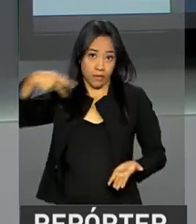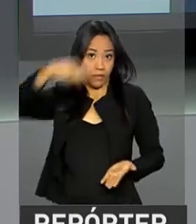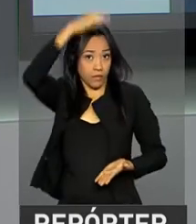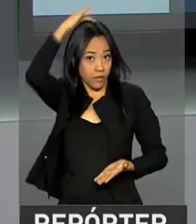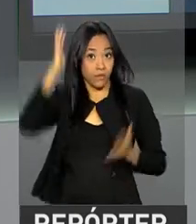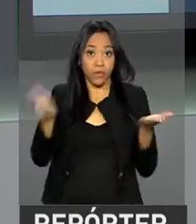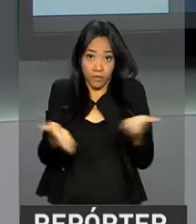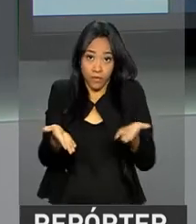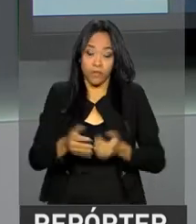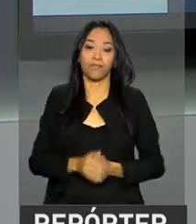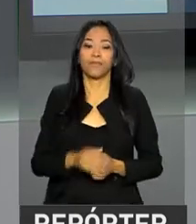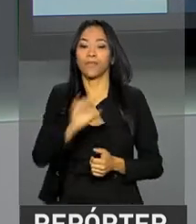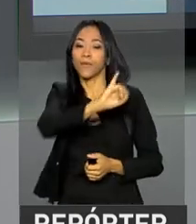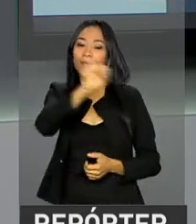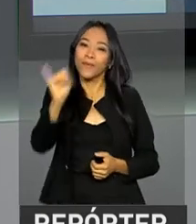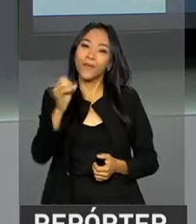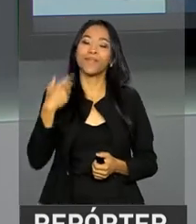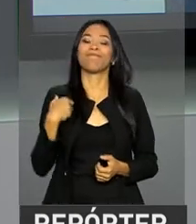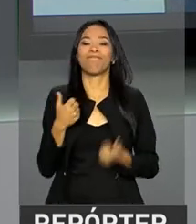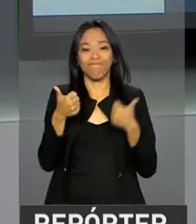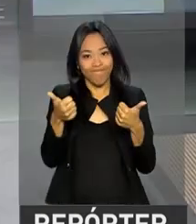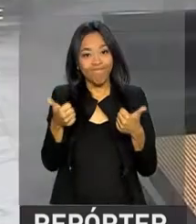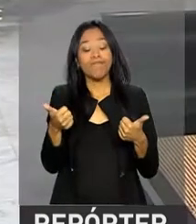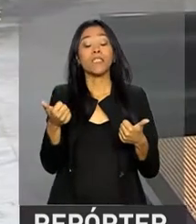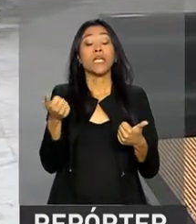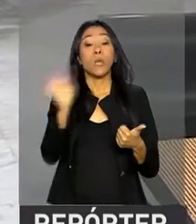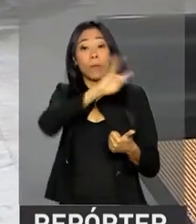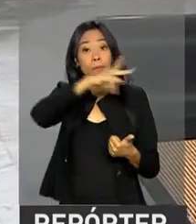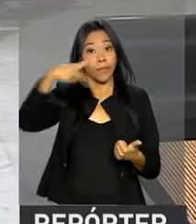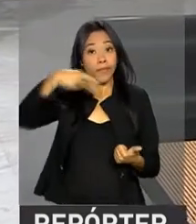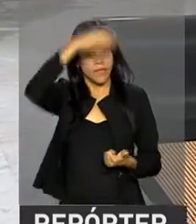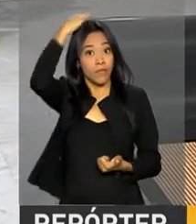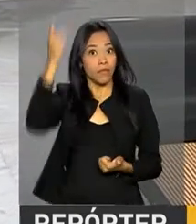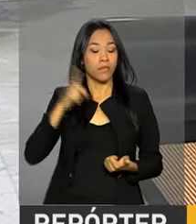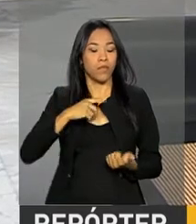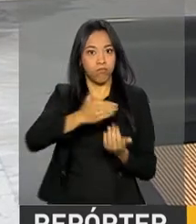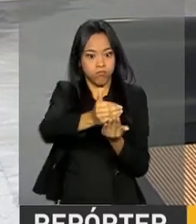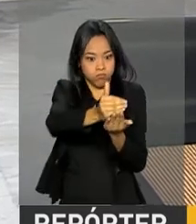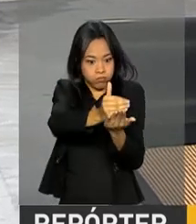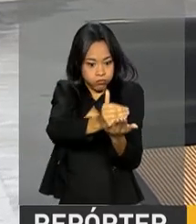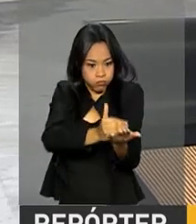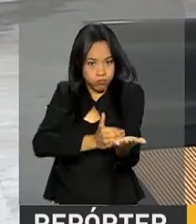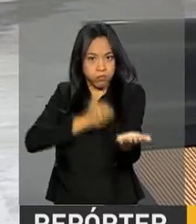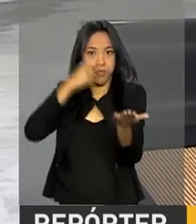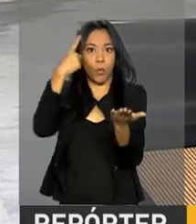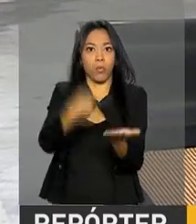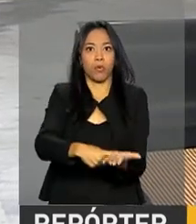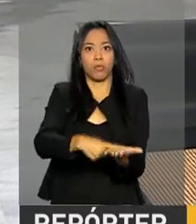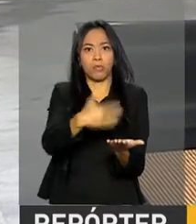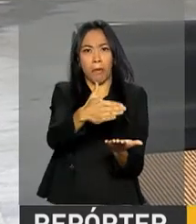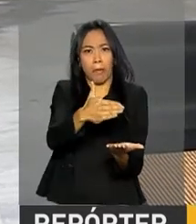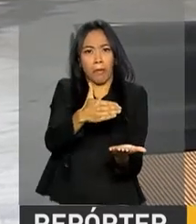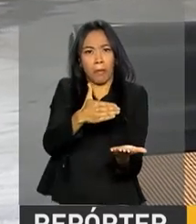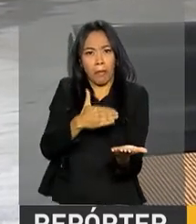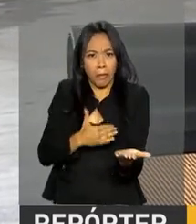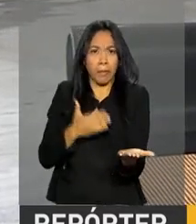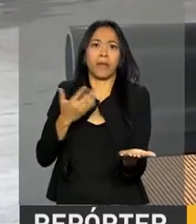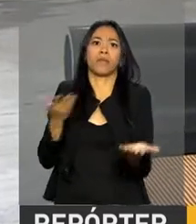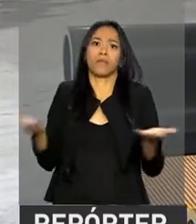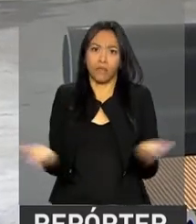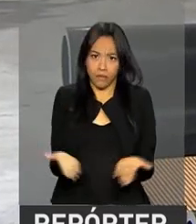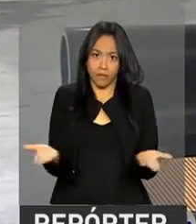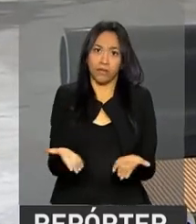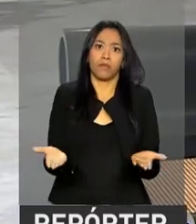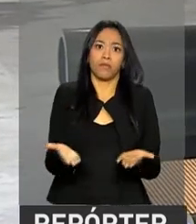foi casa olha só o presidente michel temer tem uma longa agenda nesta terça-feira uma série de compromissos previstos